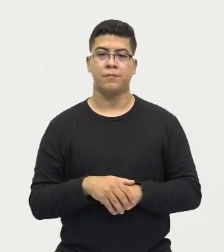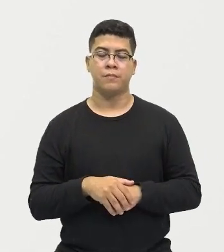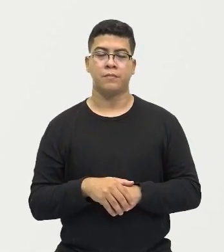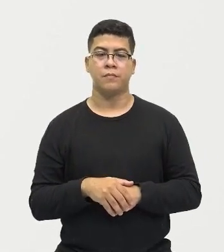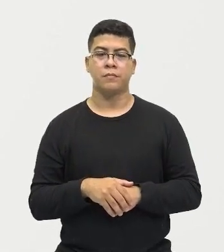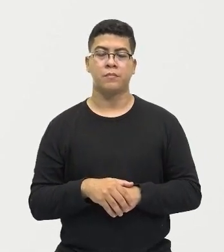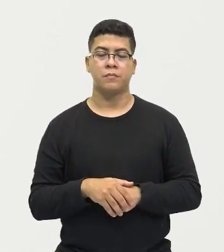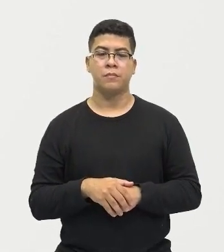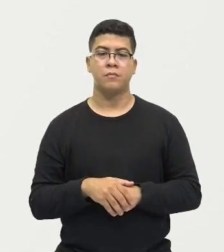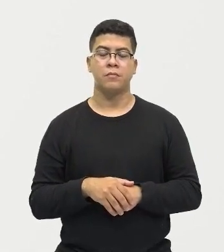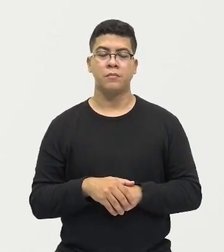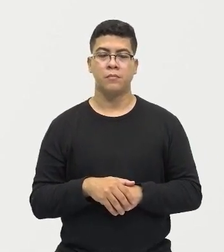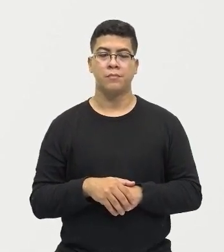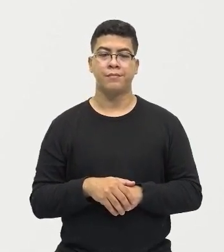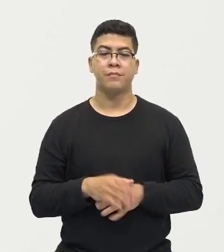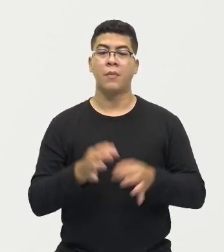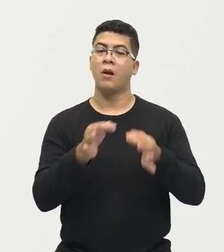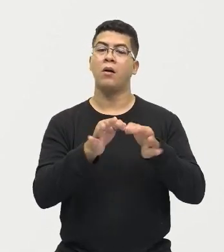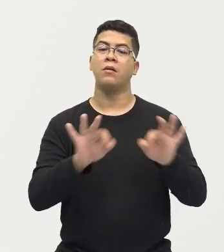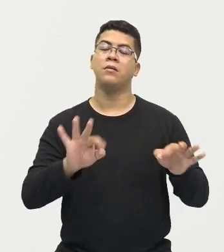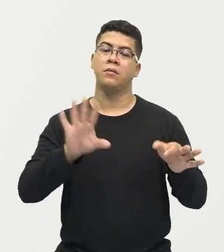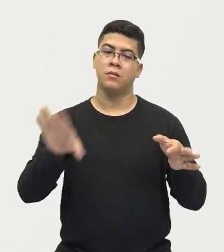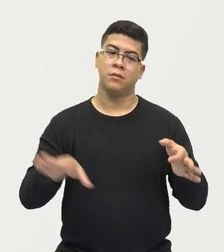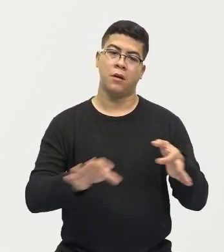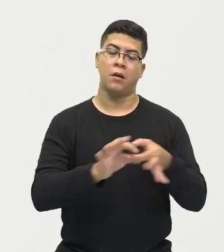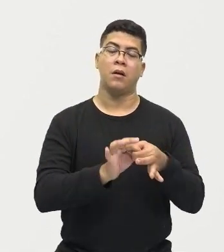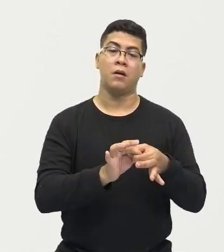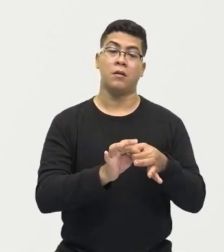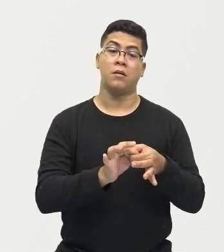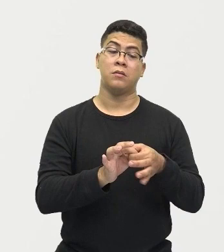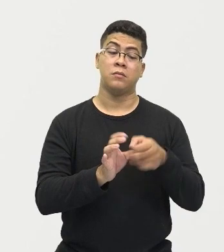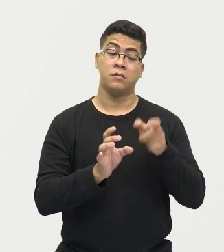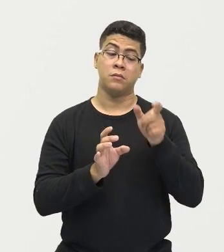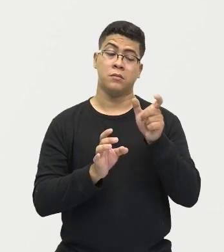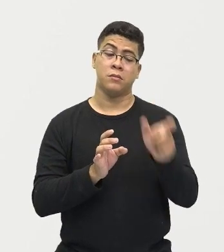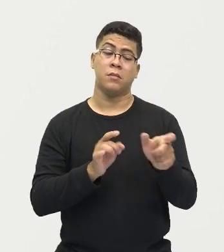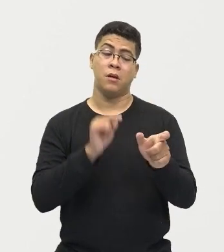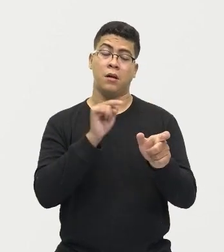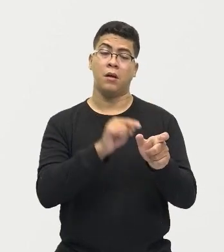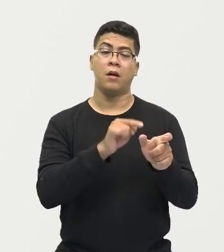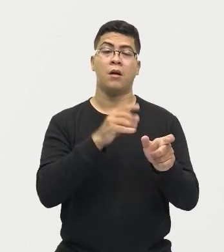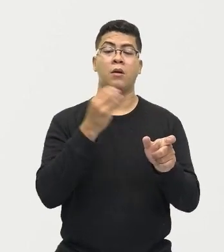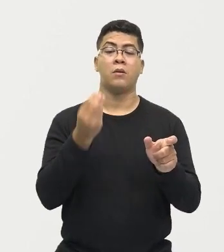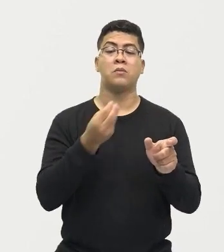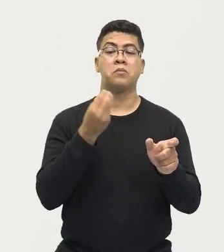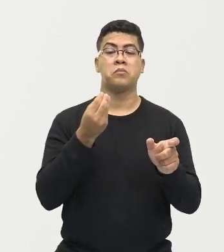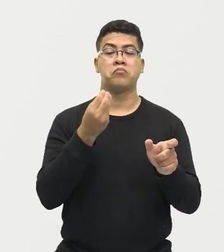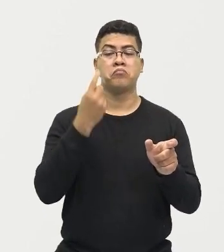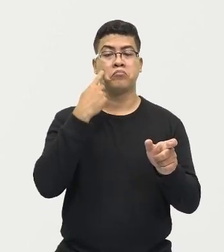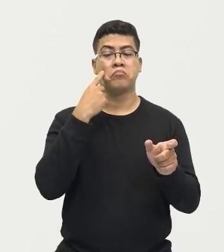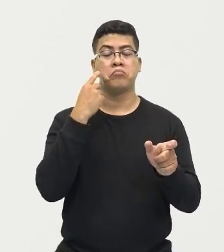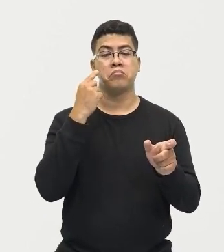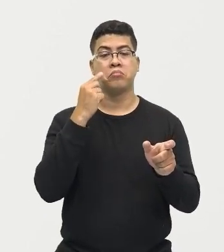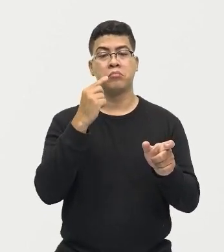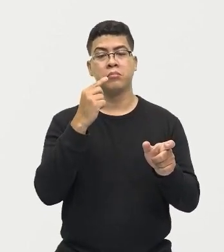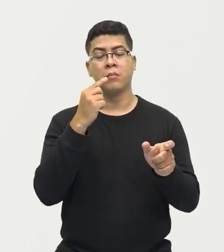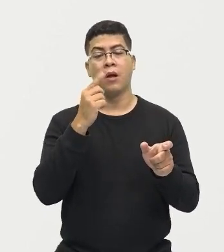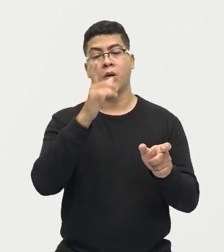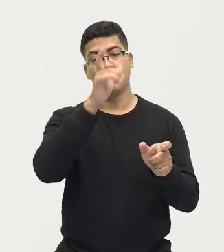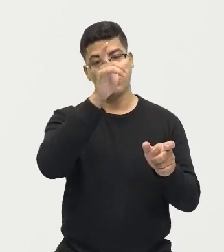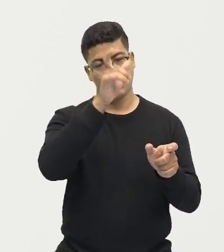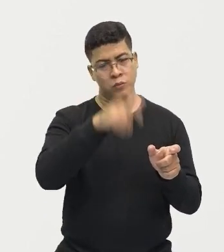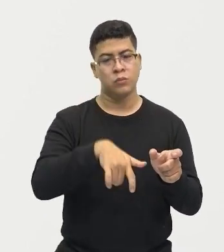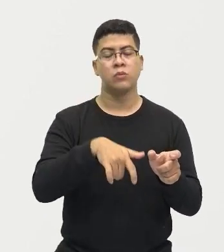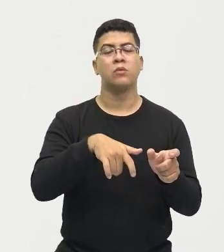Oração subordinada é toda oração que funciona como termo. Olha só, ela pode indicar aí sujeito, que nós já